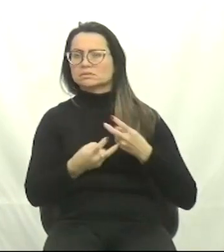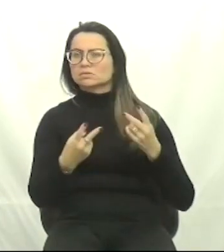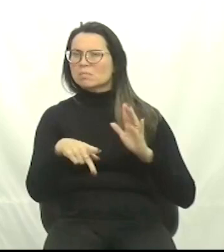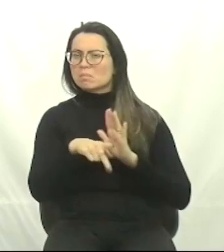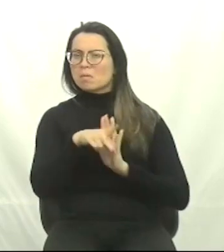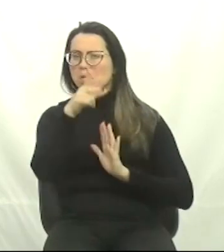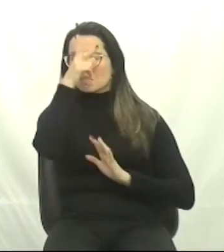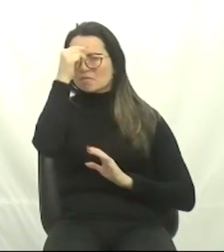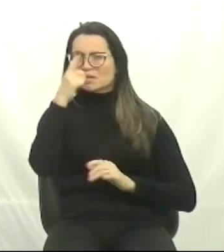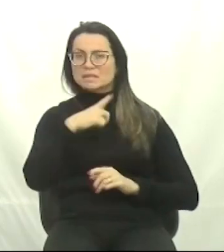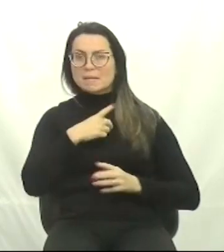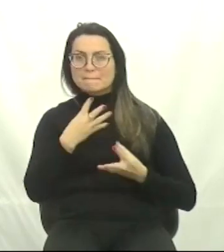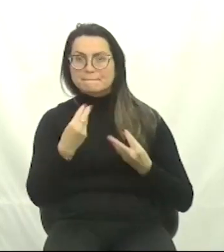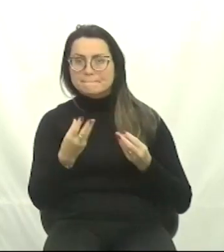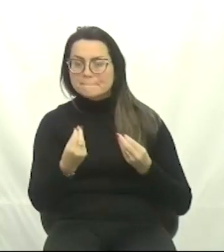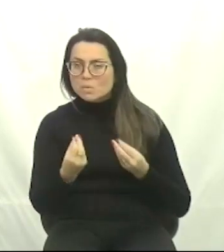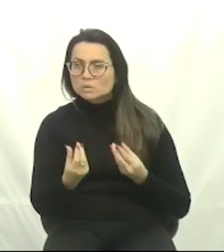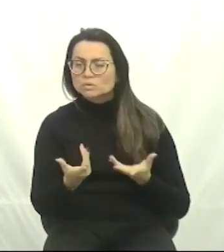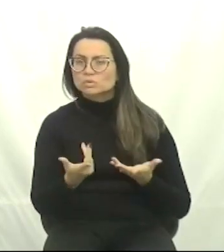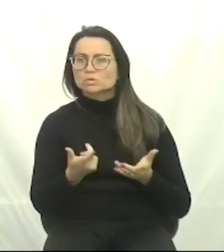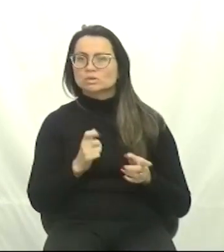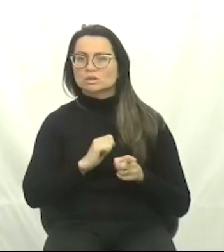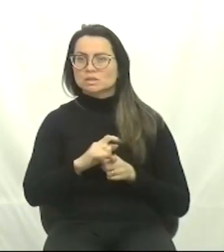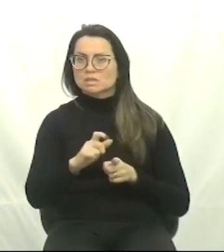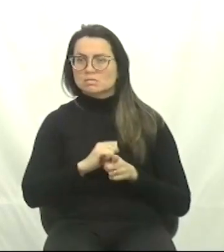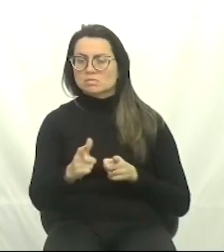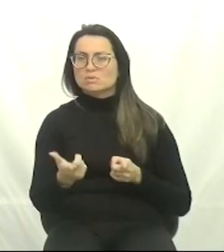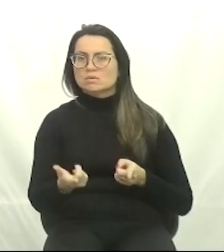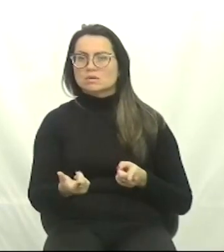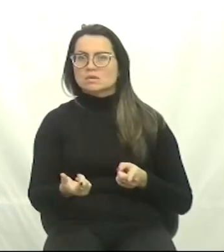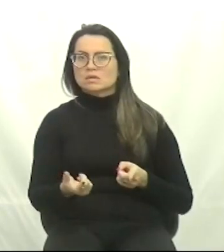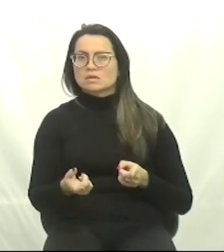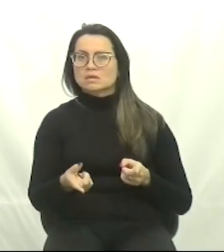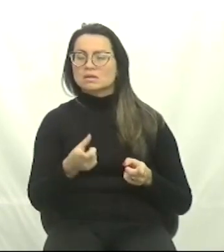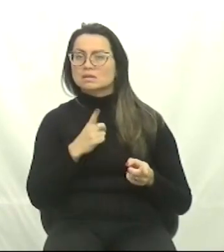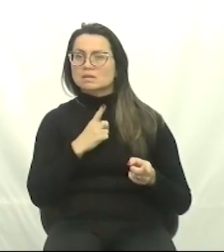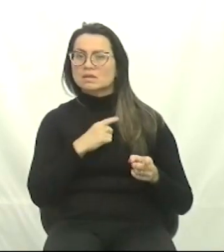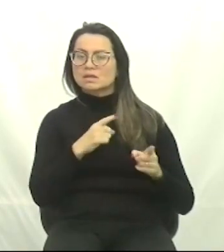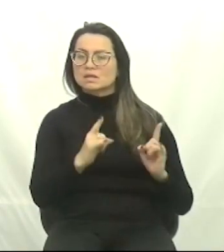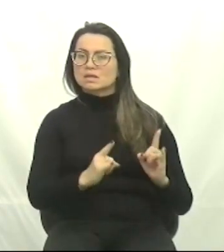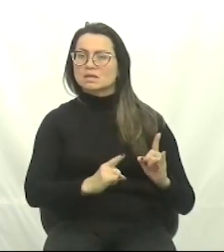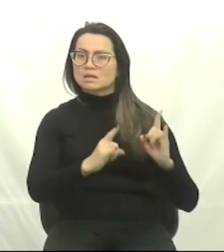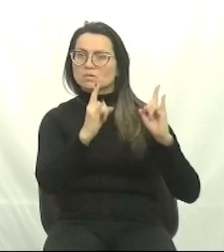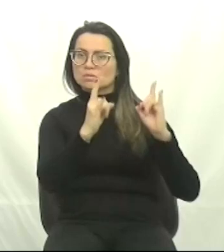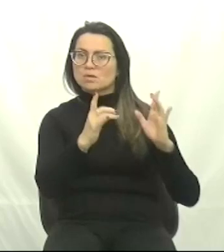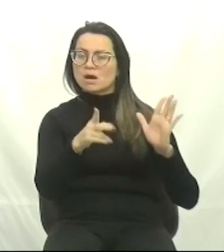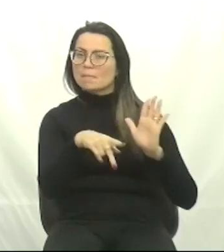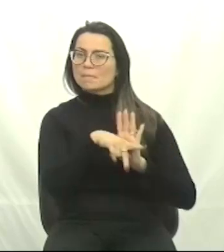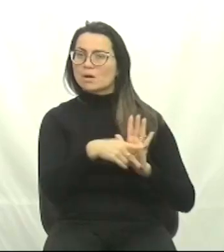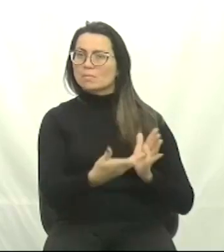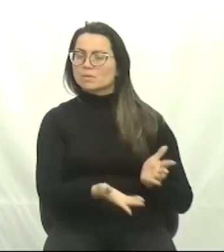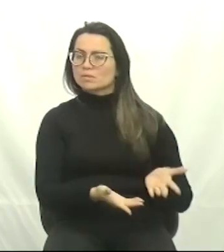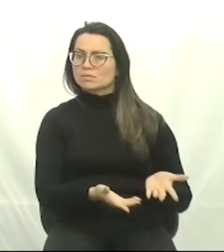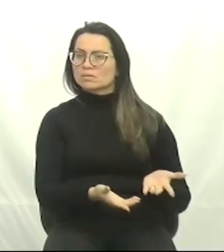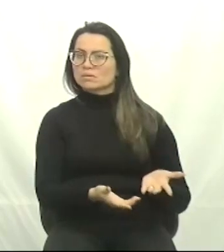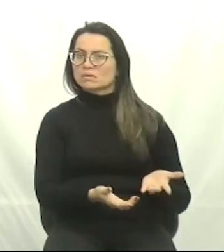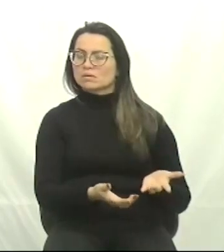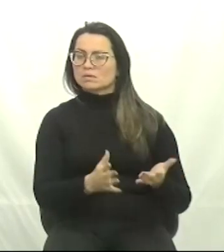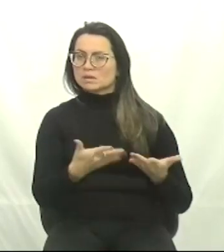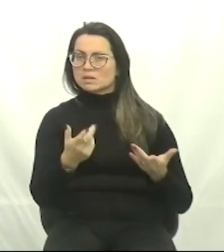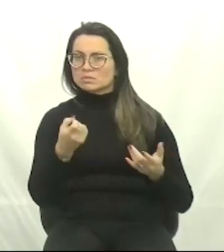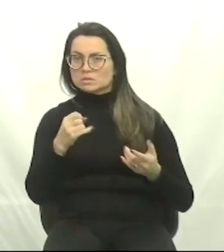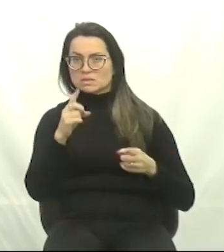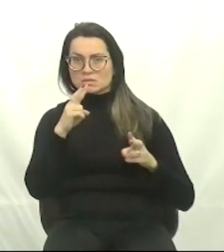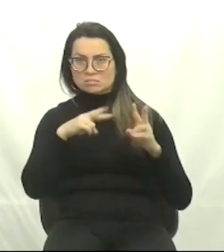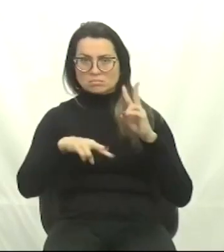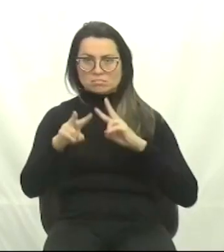muitos imóveis que são locados pela prefeitura, ao mesmo tempo que nós temos aquele espaço que ele é próprio, né? Então, se a gente fazer uma análise